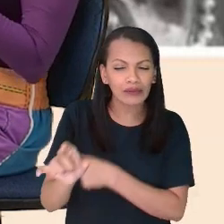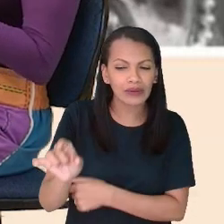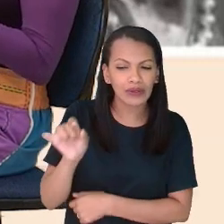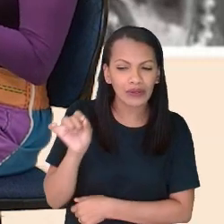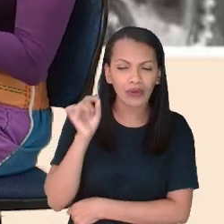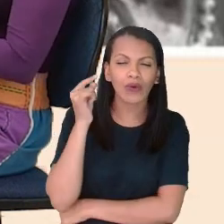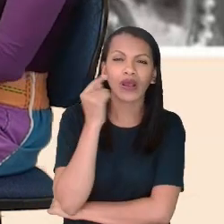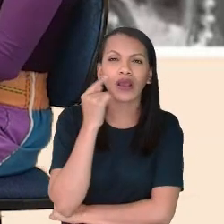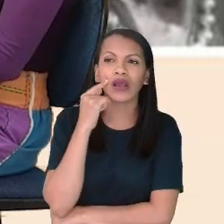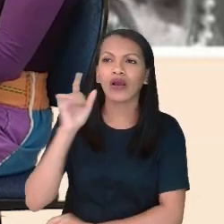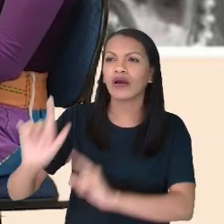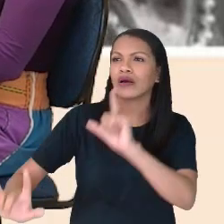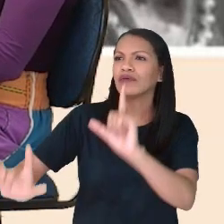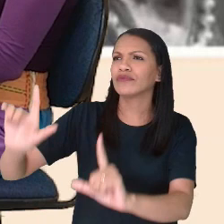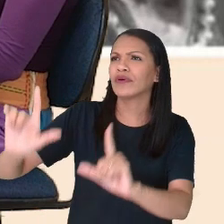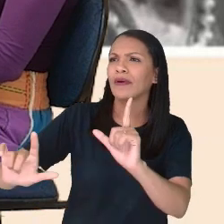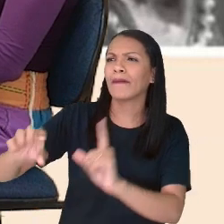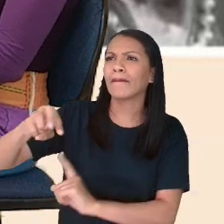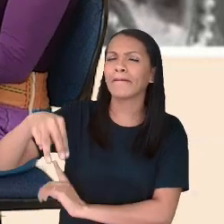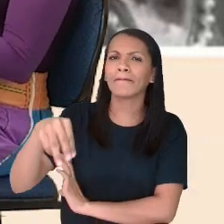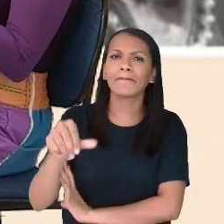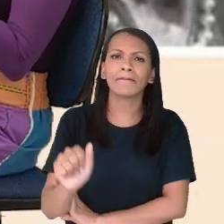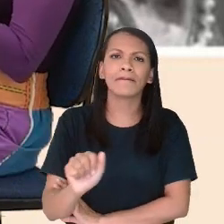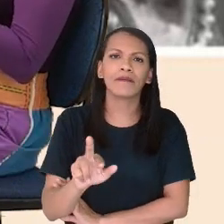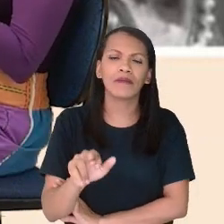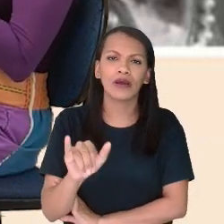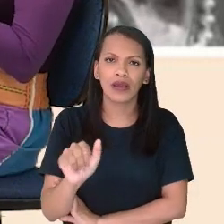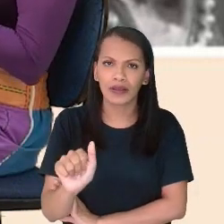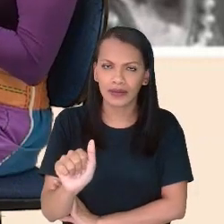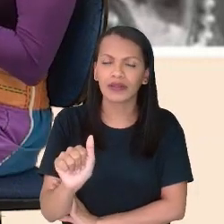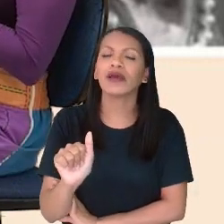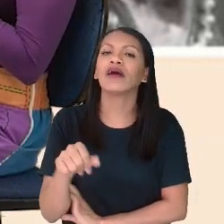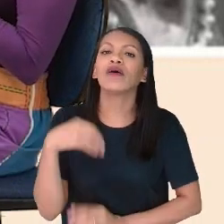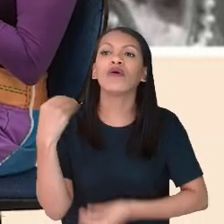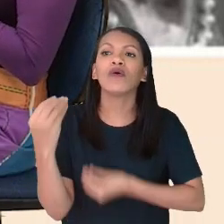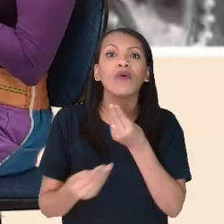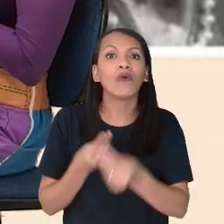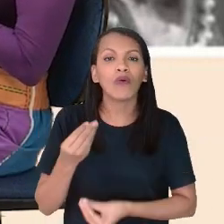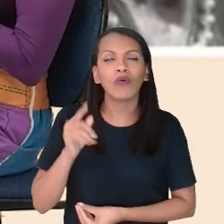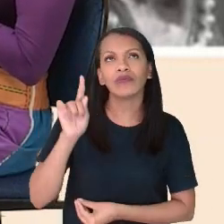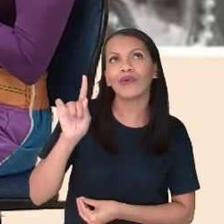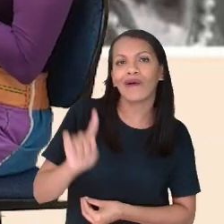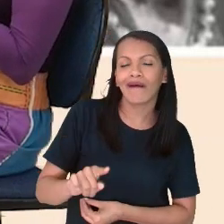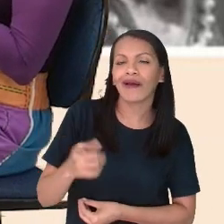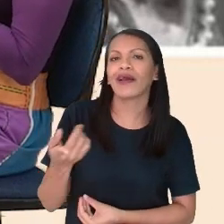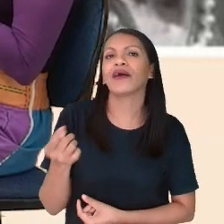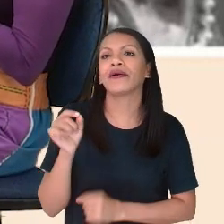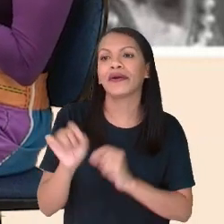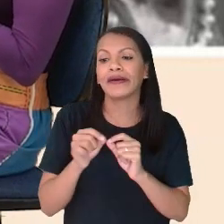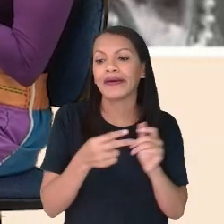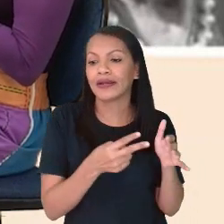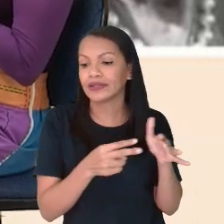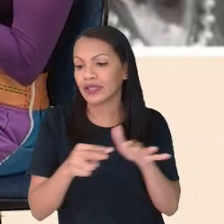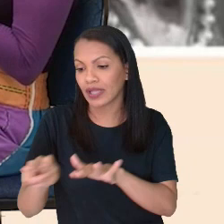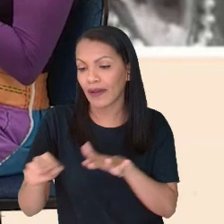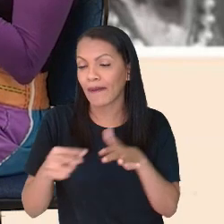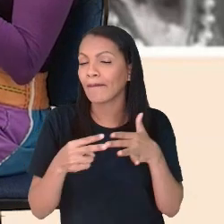num quadro de Maria Pagnelli, que como seria a semana,